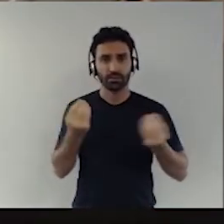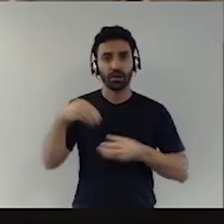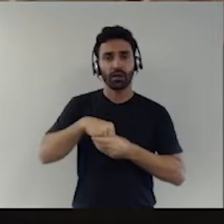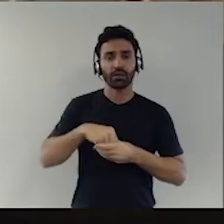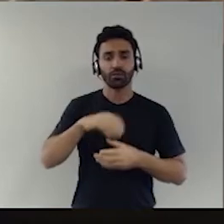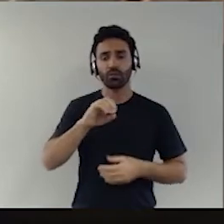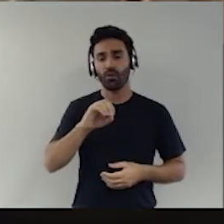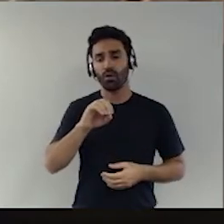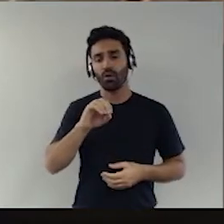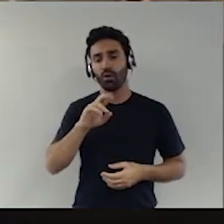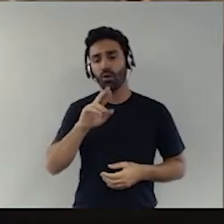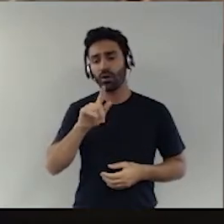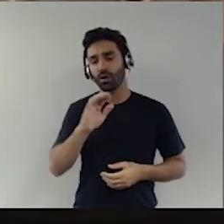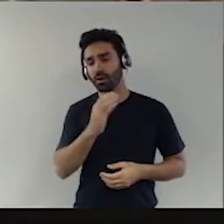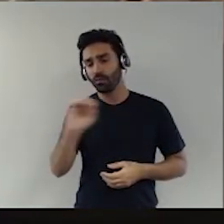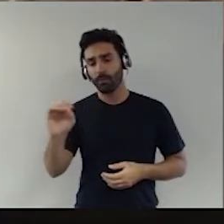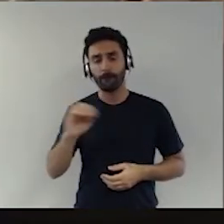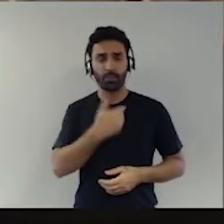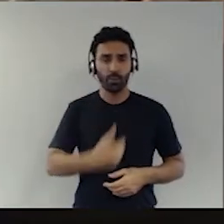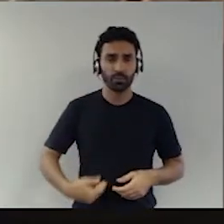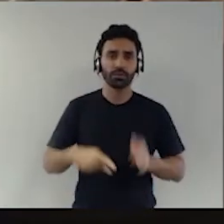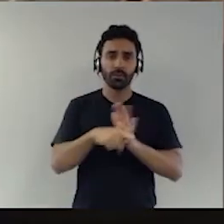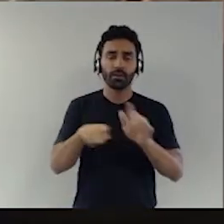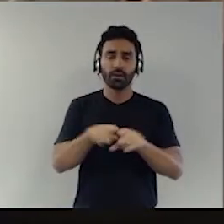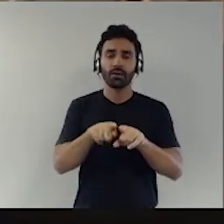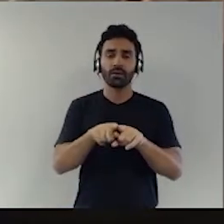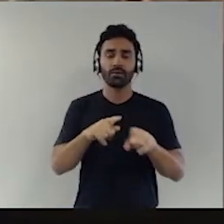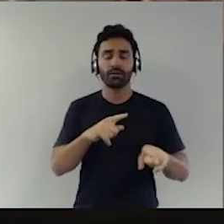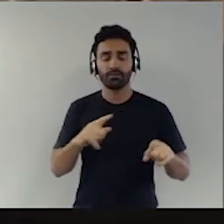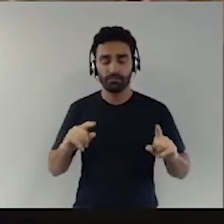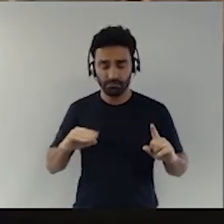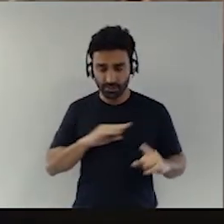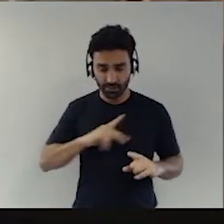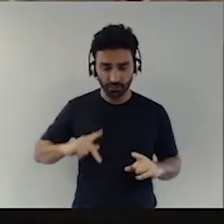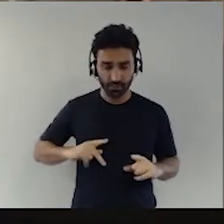isso incluindo fóruns, tribunais, o próprio Ministério Público, doutora Sandra?